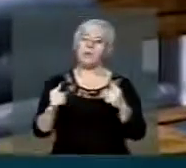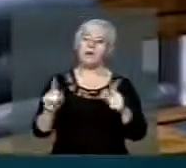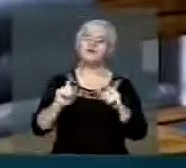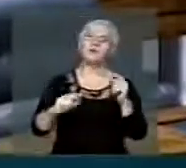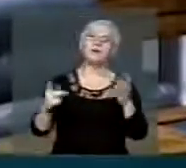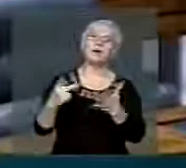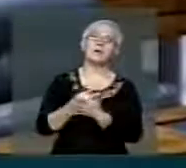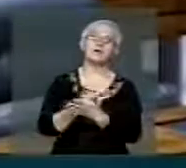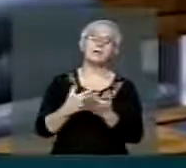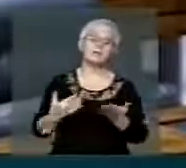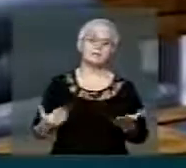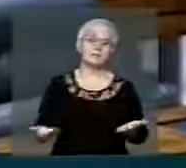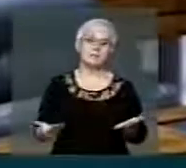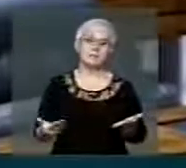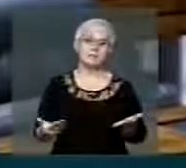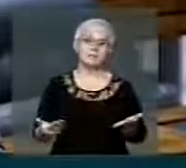Excelência,